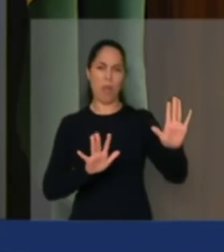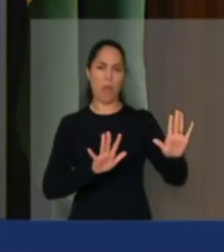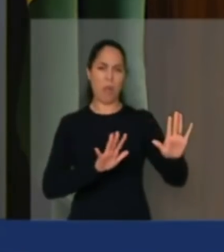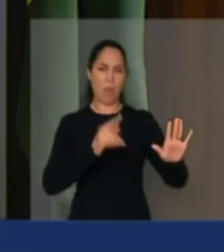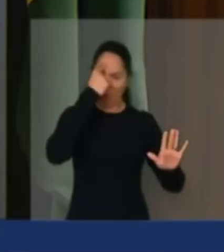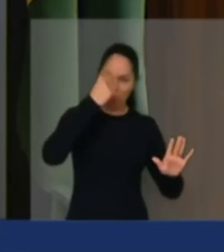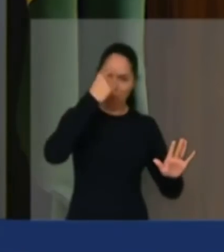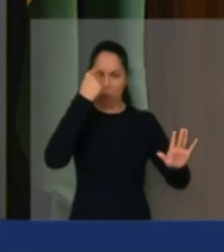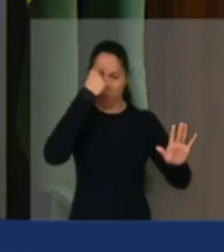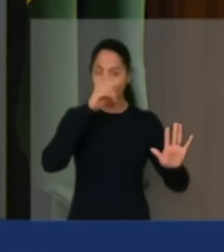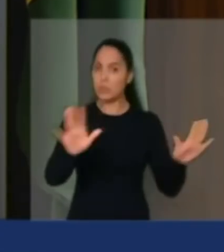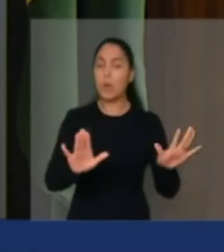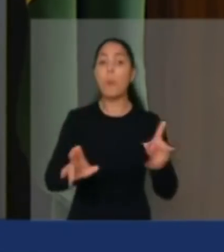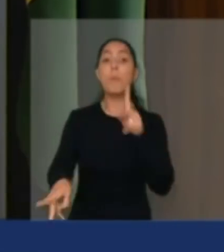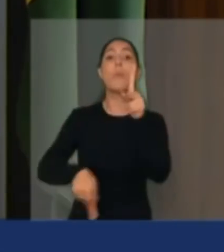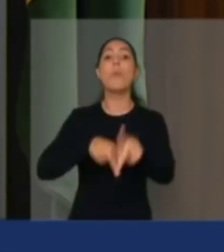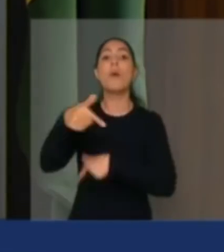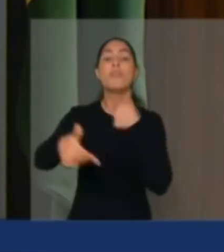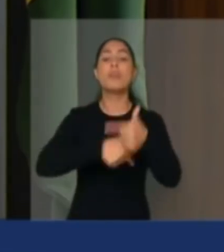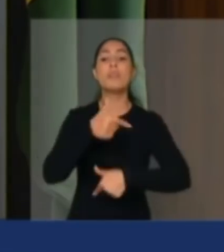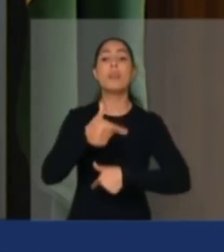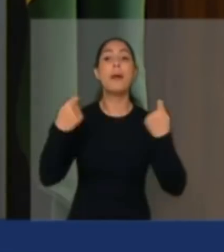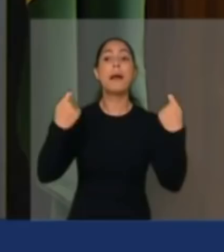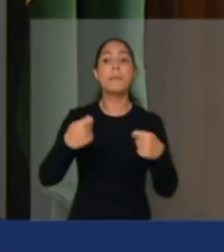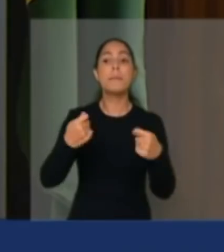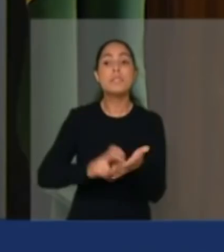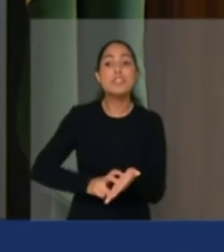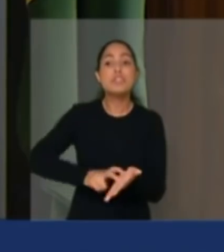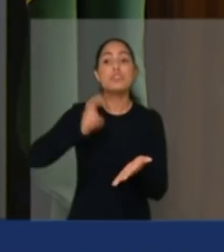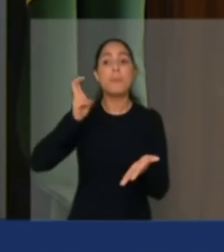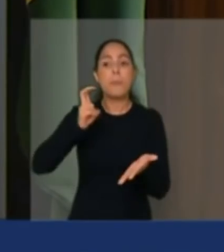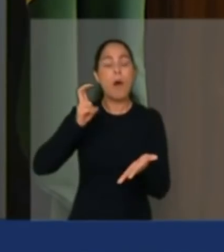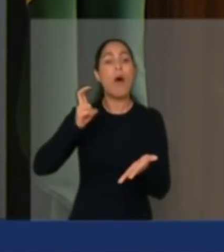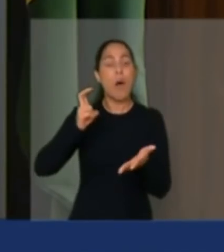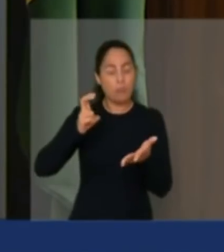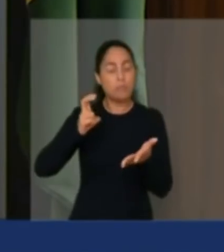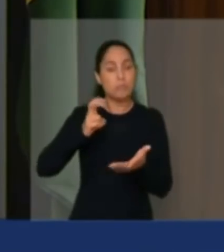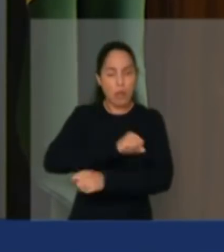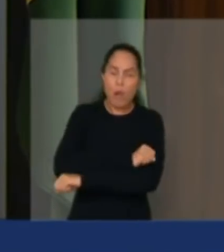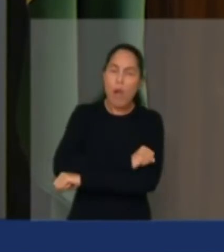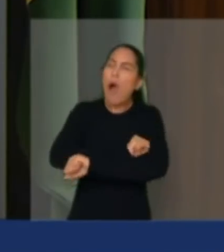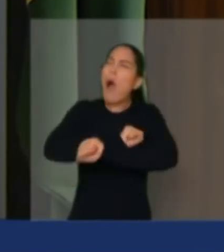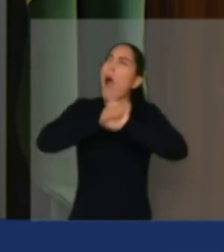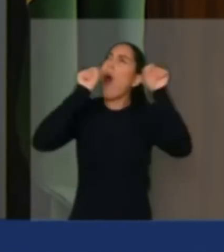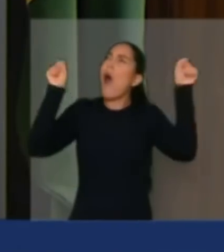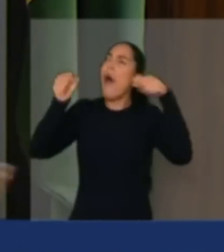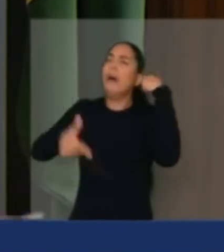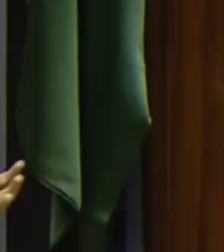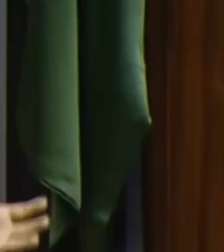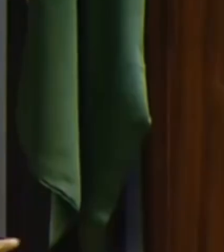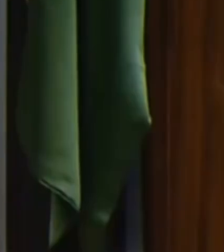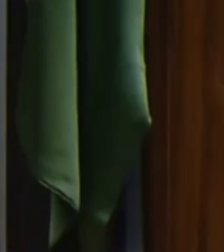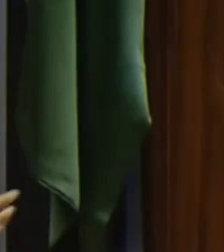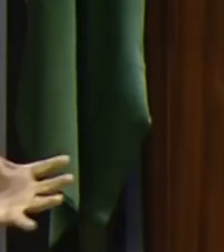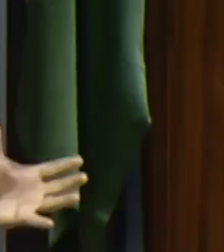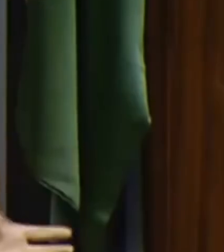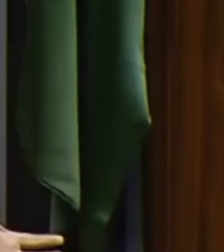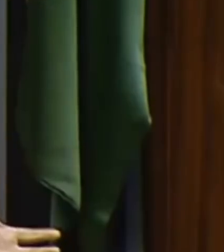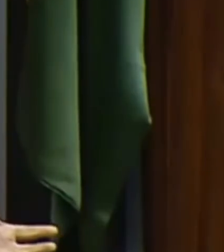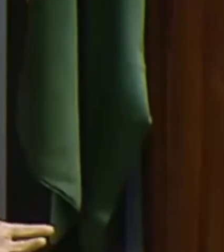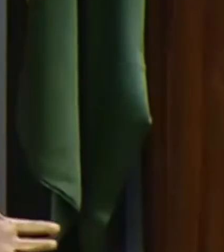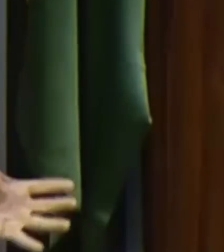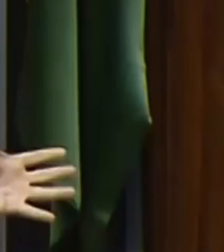povo trabalhador, de gente que tem que levantar cedo para colocar comida na mesa. Estou recebendo muitas indagações dessas pessoas